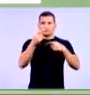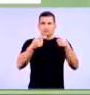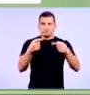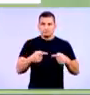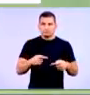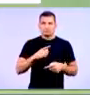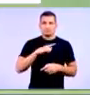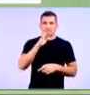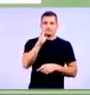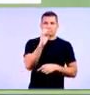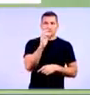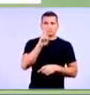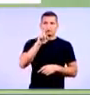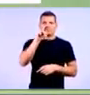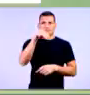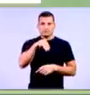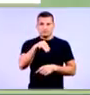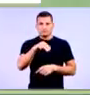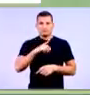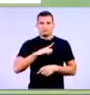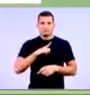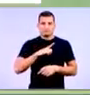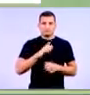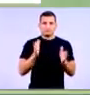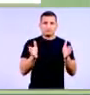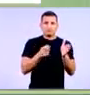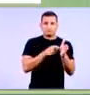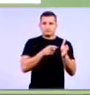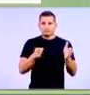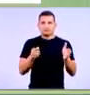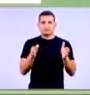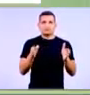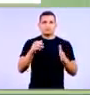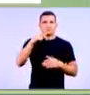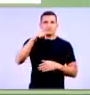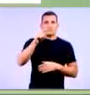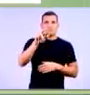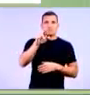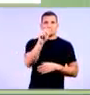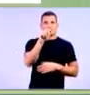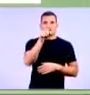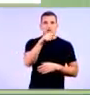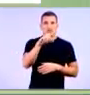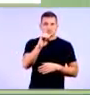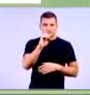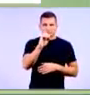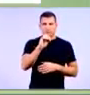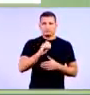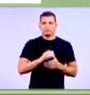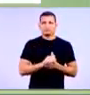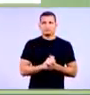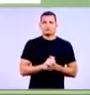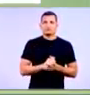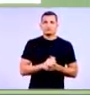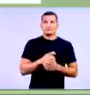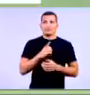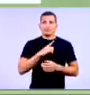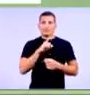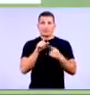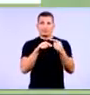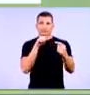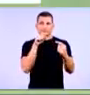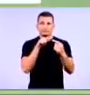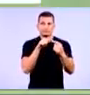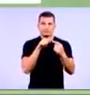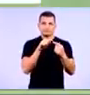tenho o fórum, eu tenho os prazos que a gente vai ver hoje e tenho outro nó, que são os objetivos.